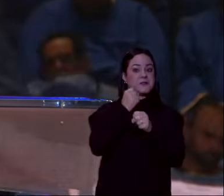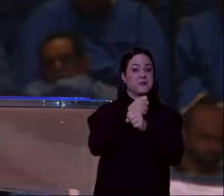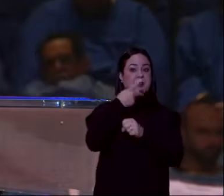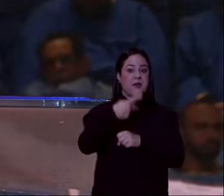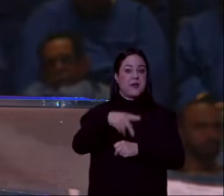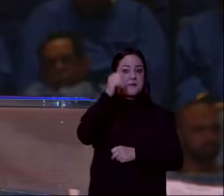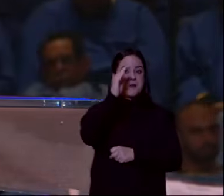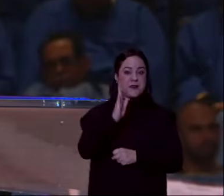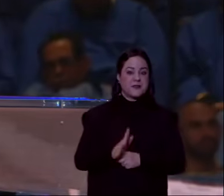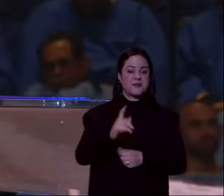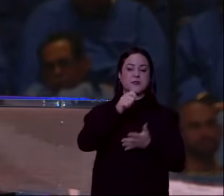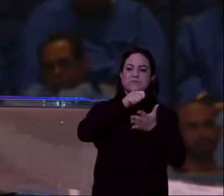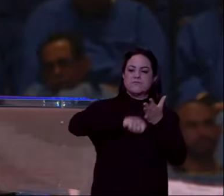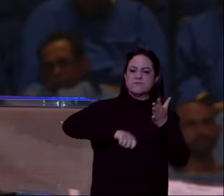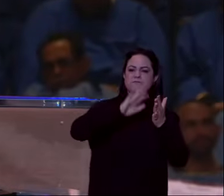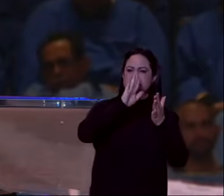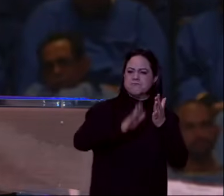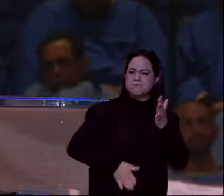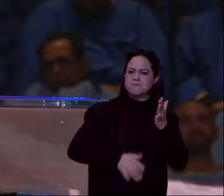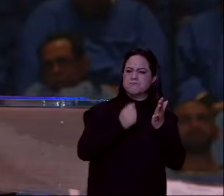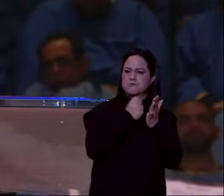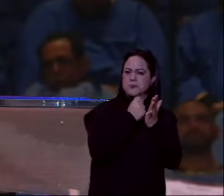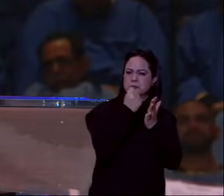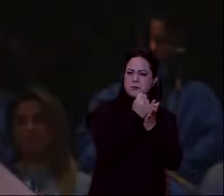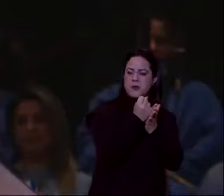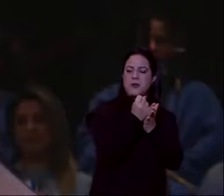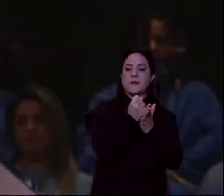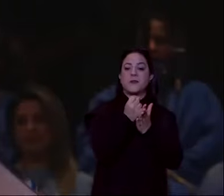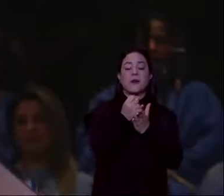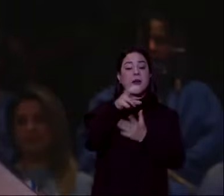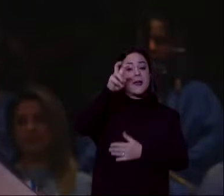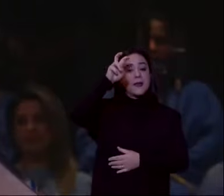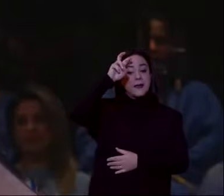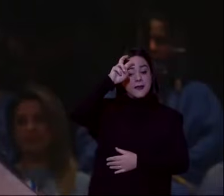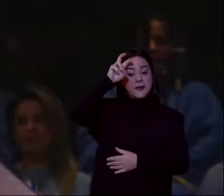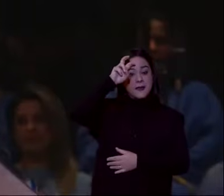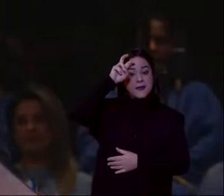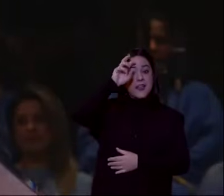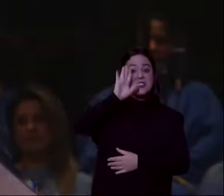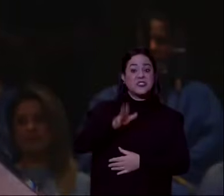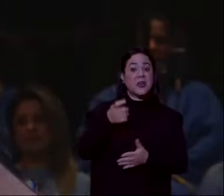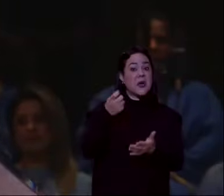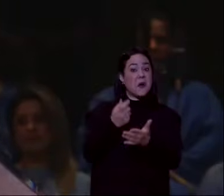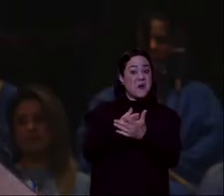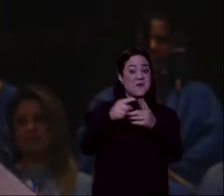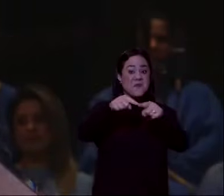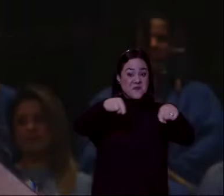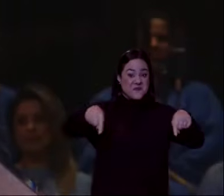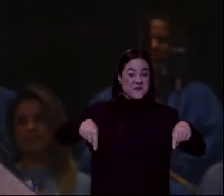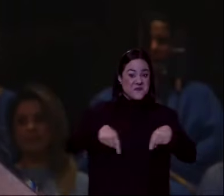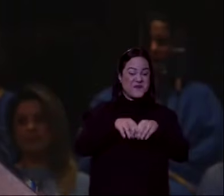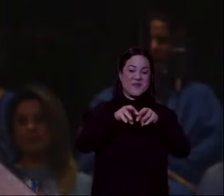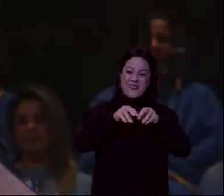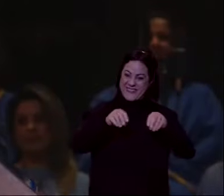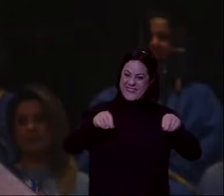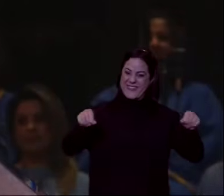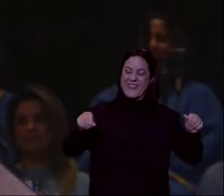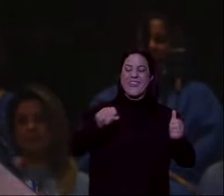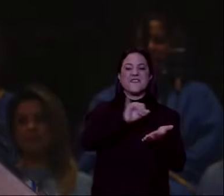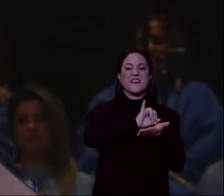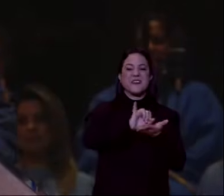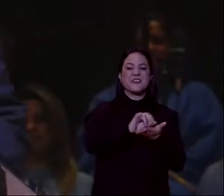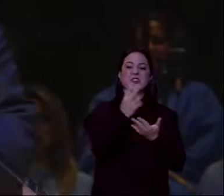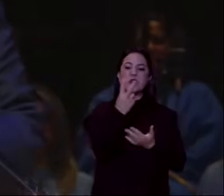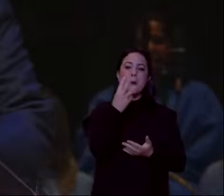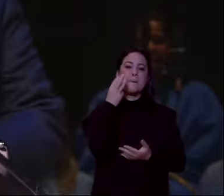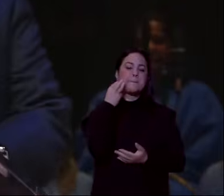Brasil. Assinamos os contratos e nessa quinta-feira compramos a propriedade. Foi um investimento de